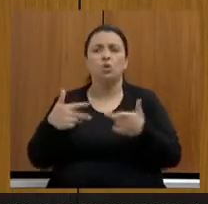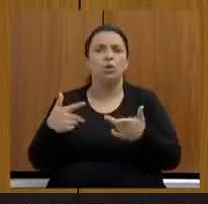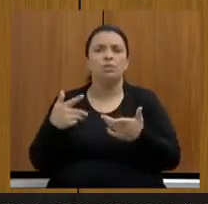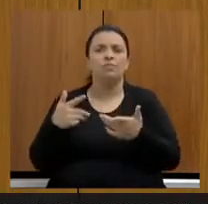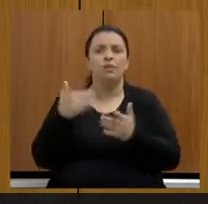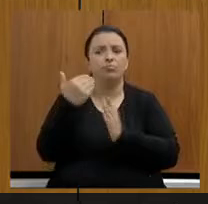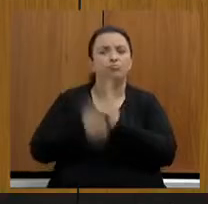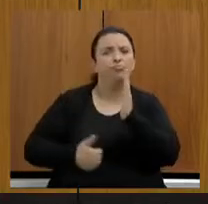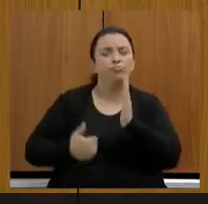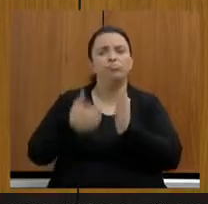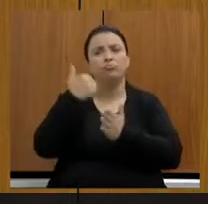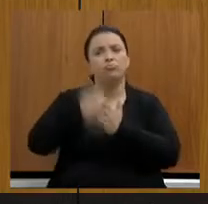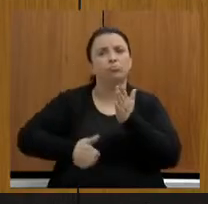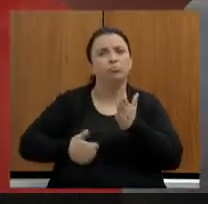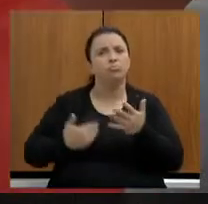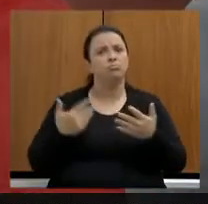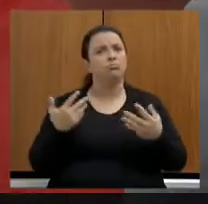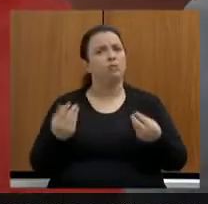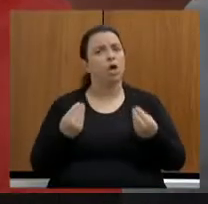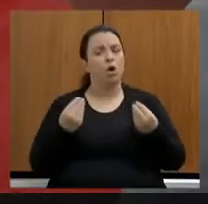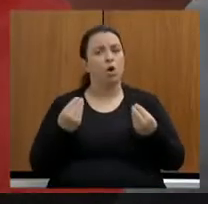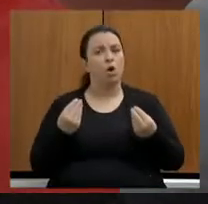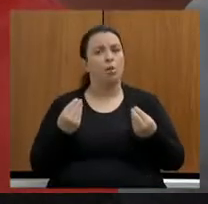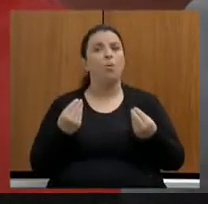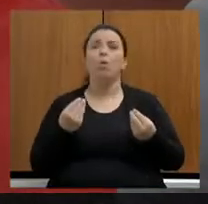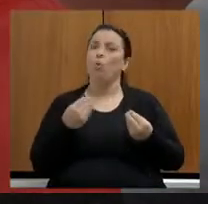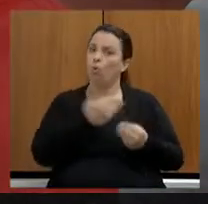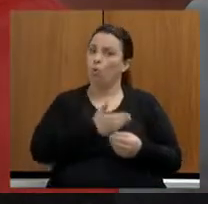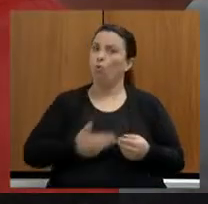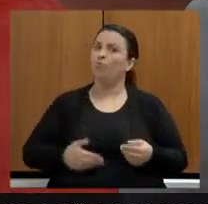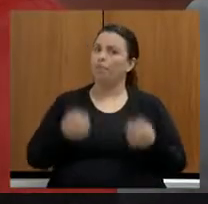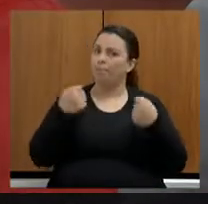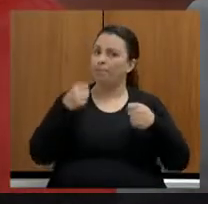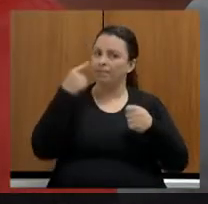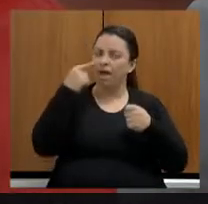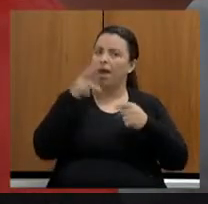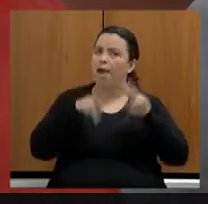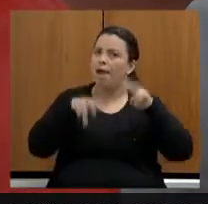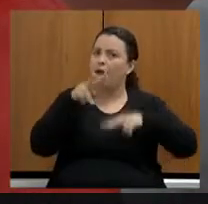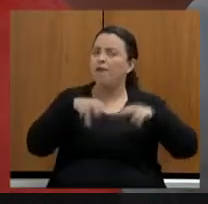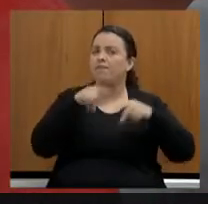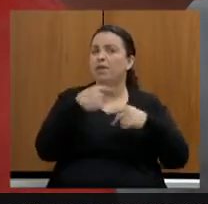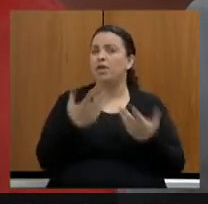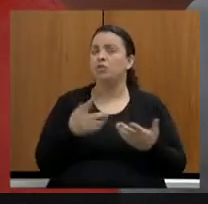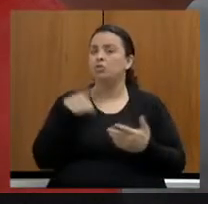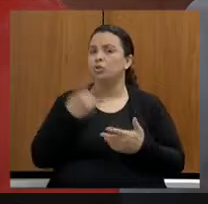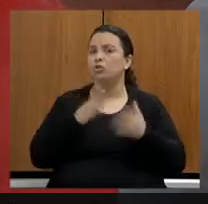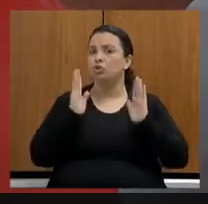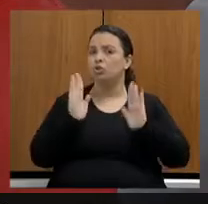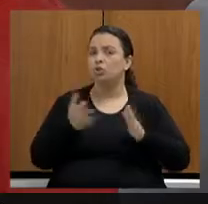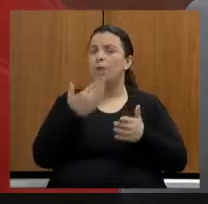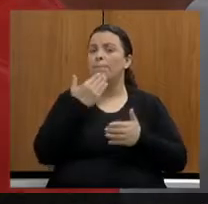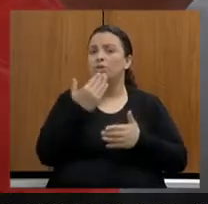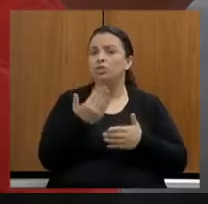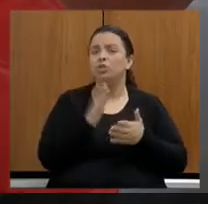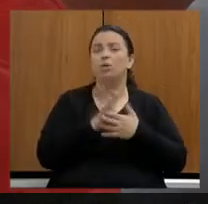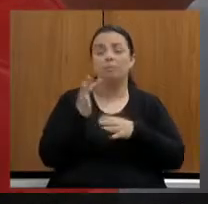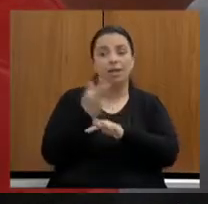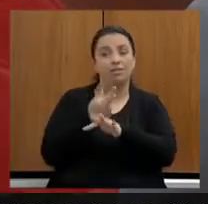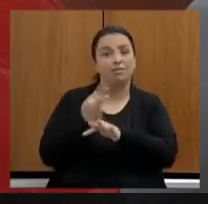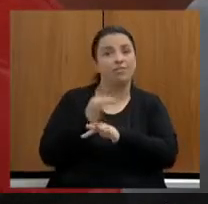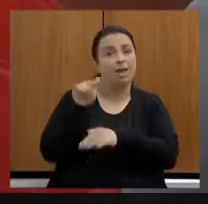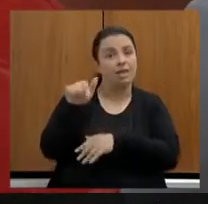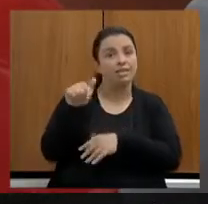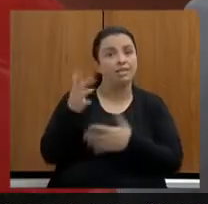se tem alguma forma do governo revê isso nós inclusive fizemos o pedido em relação à faire de férias dessa